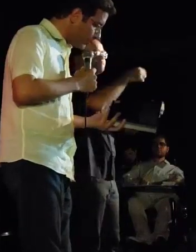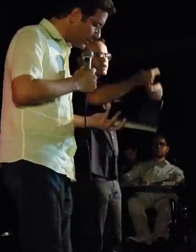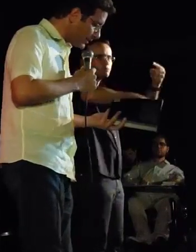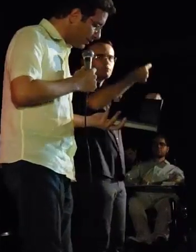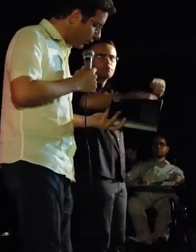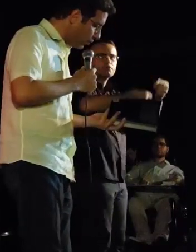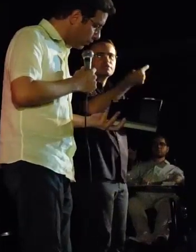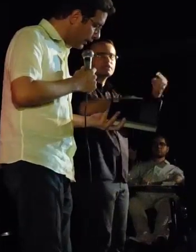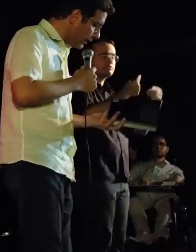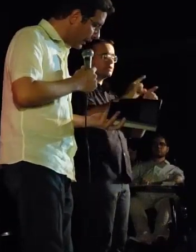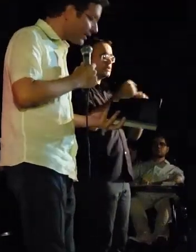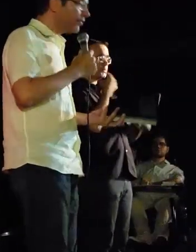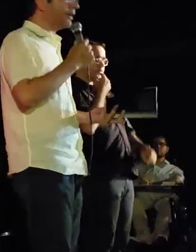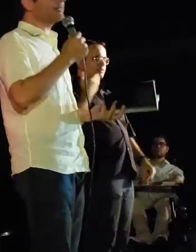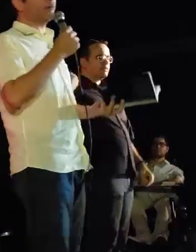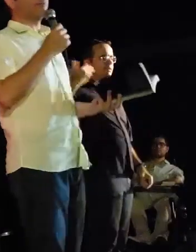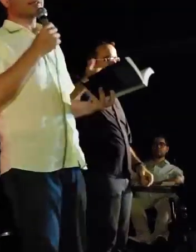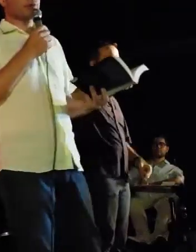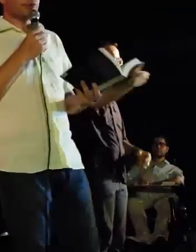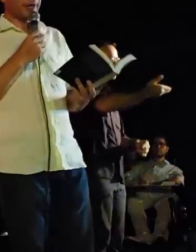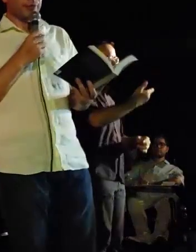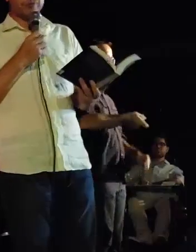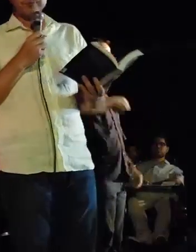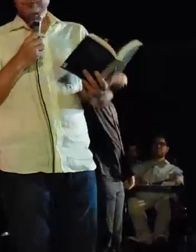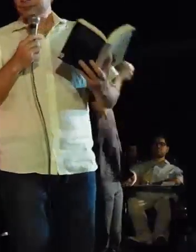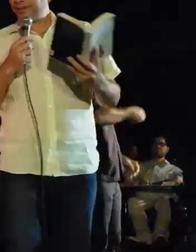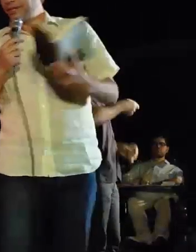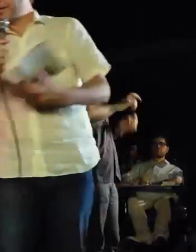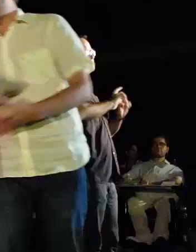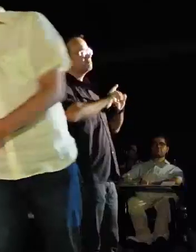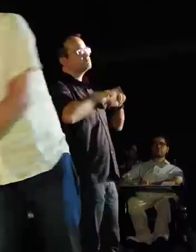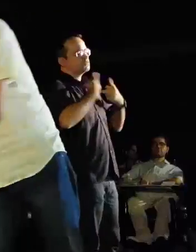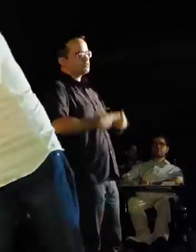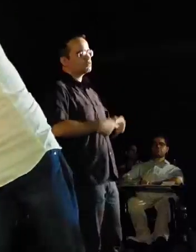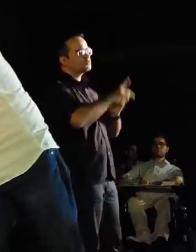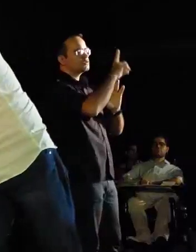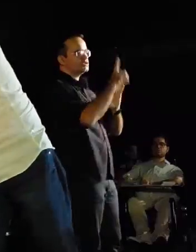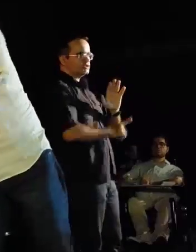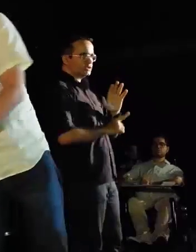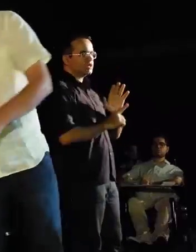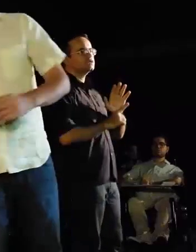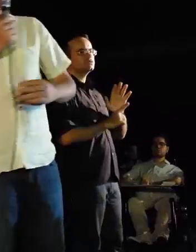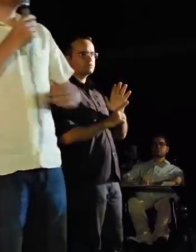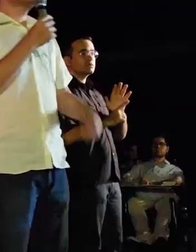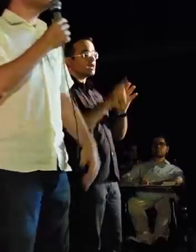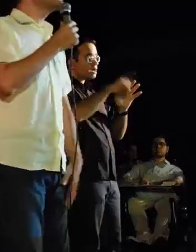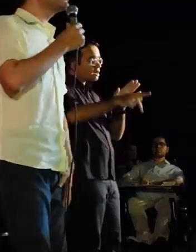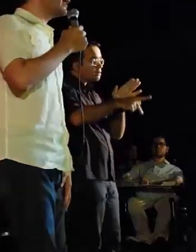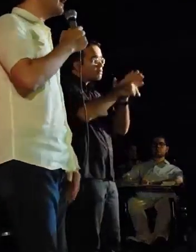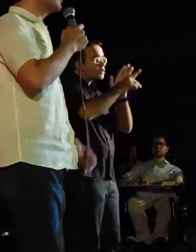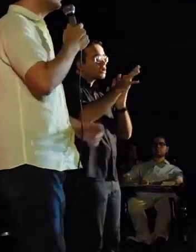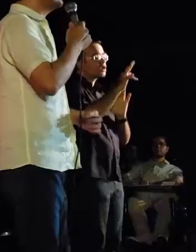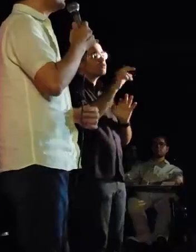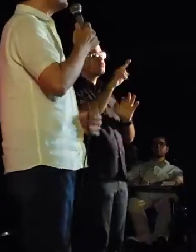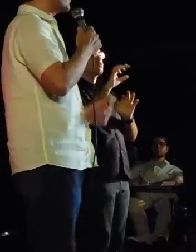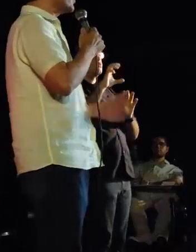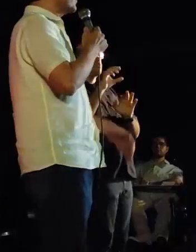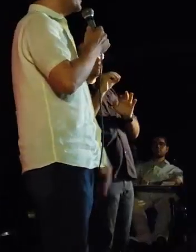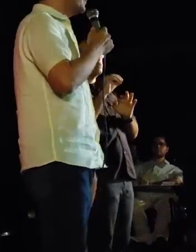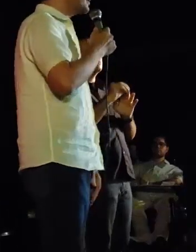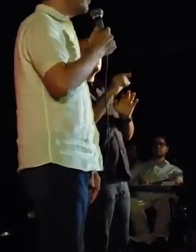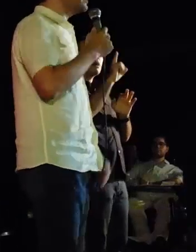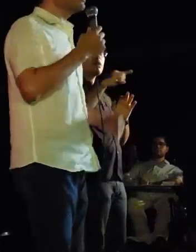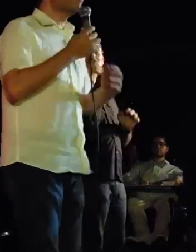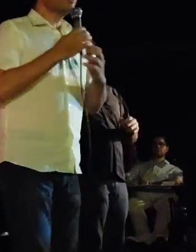estas últimas se formulem através da afirmação do direito. Essa frase é de Foucault, que é citado pelo